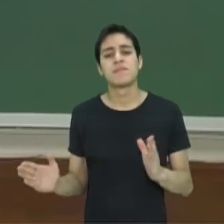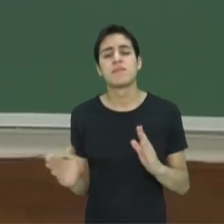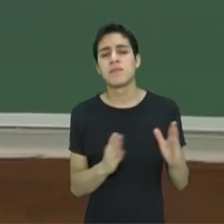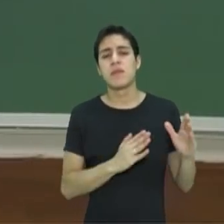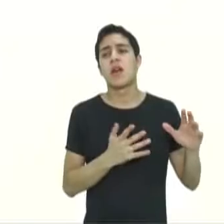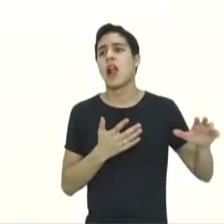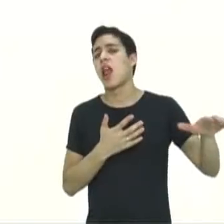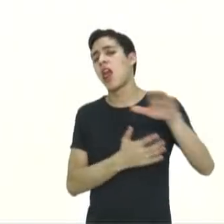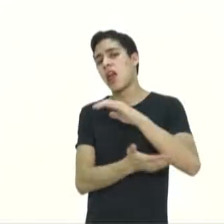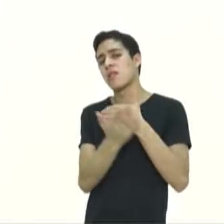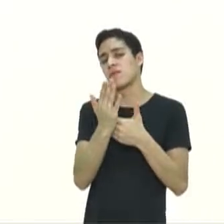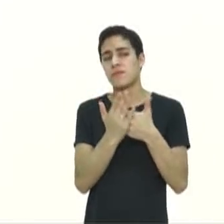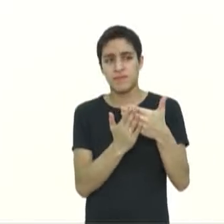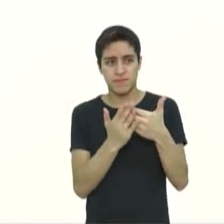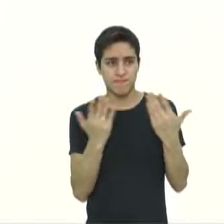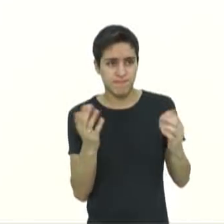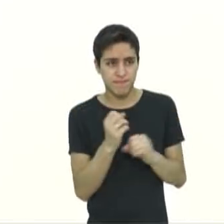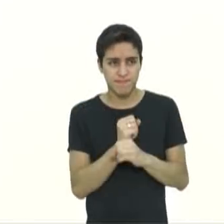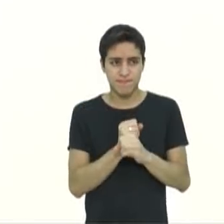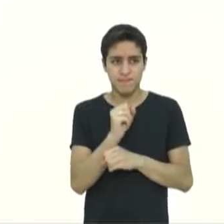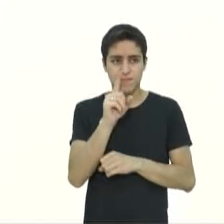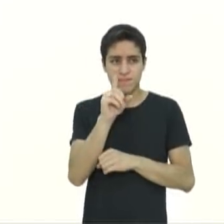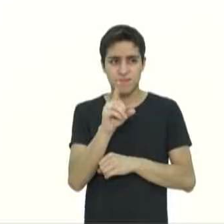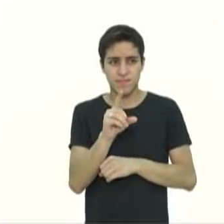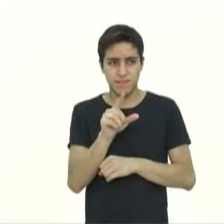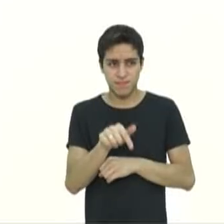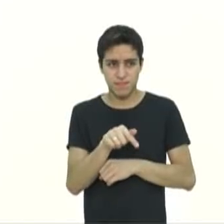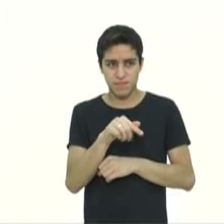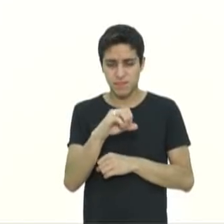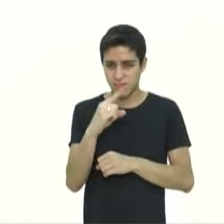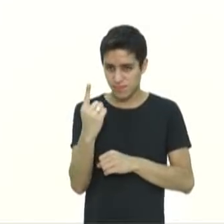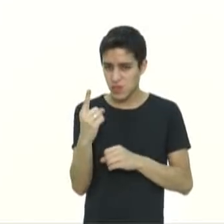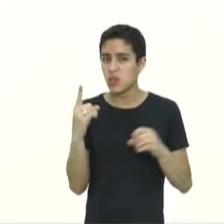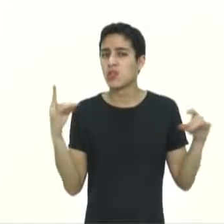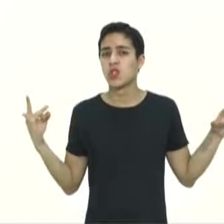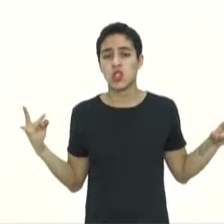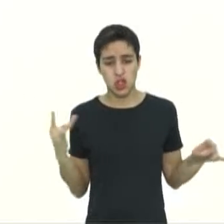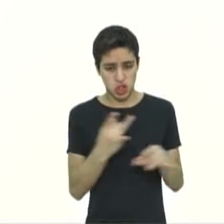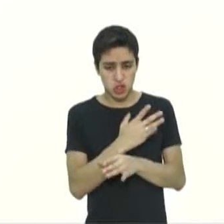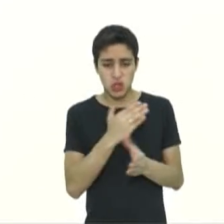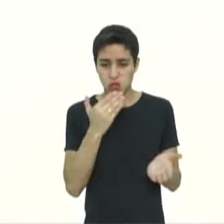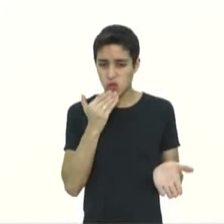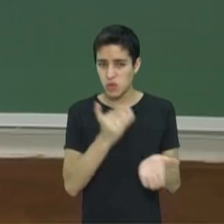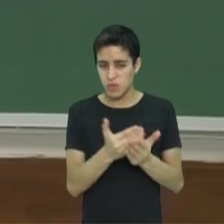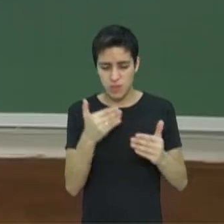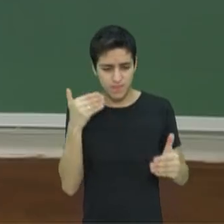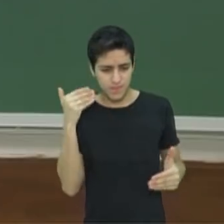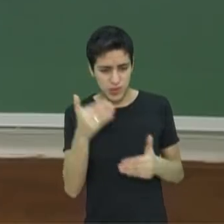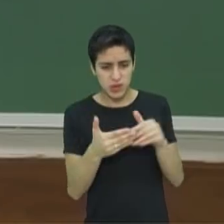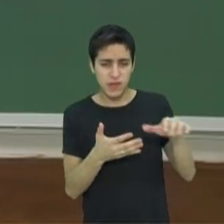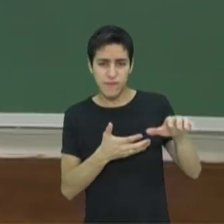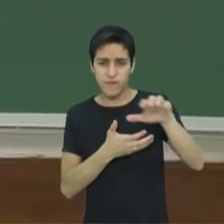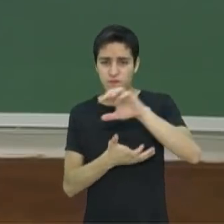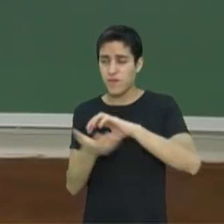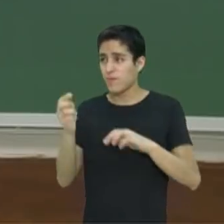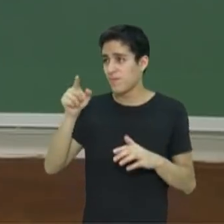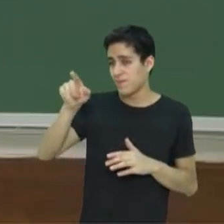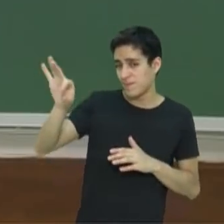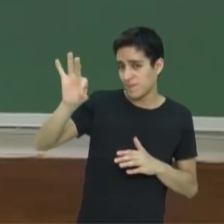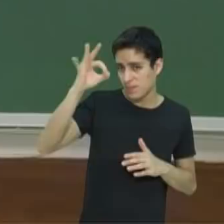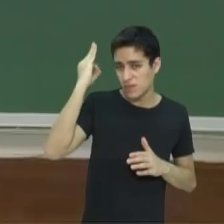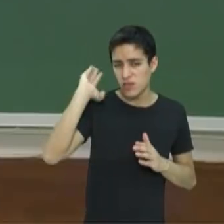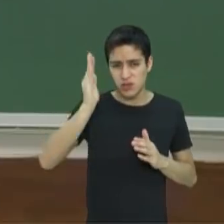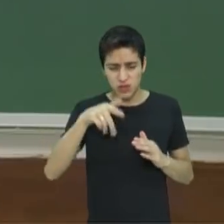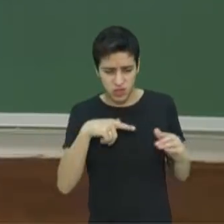começa quando? Em 1791, vocês devem lembrar, já estava em pleno processo a Revolução Francesa, já